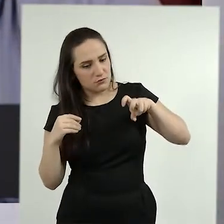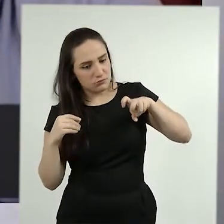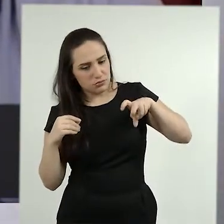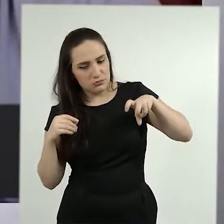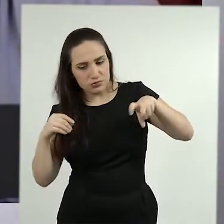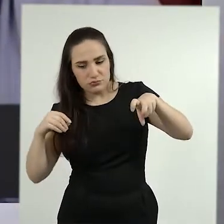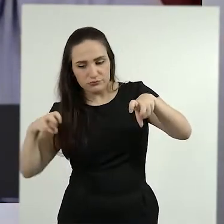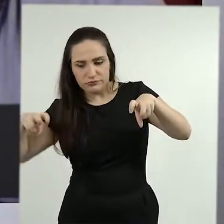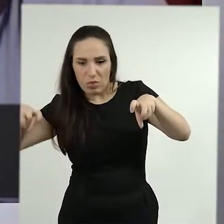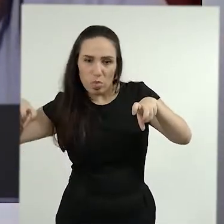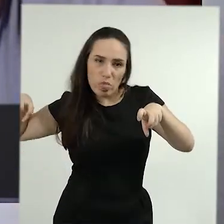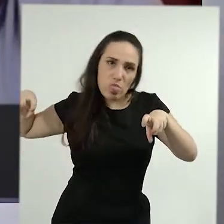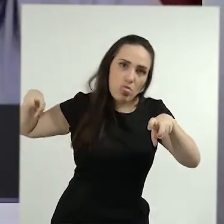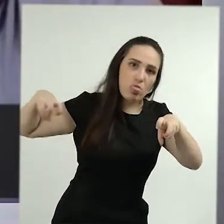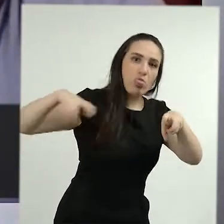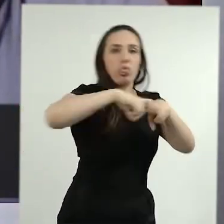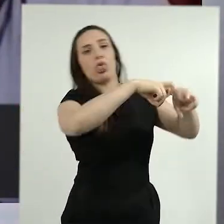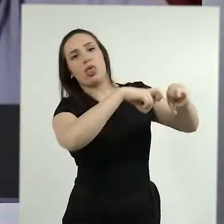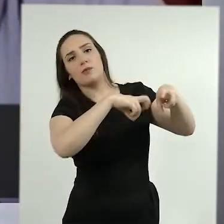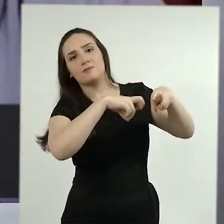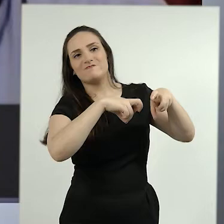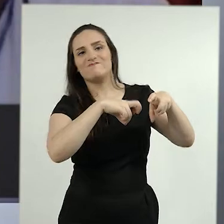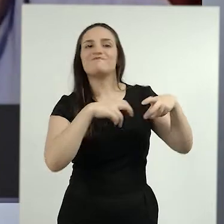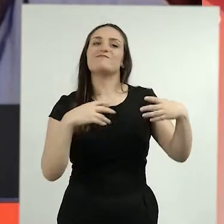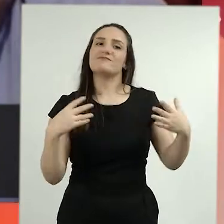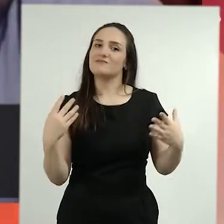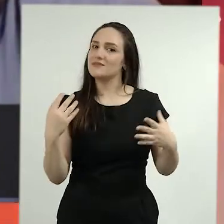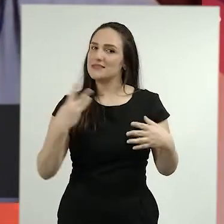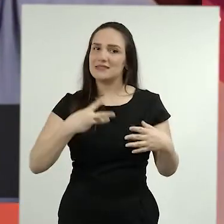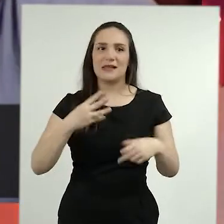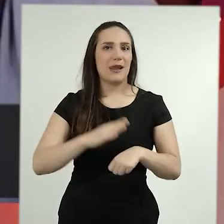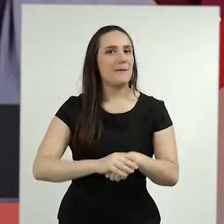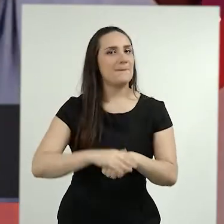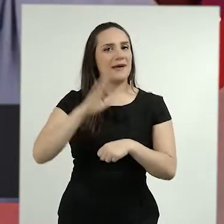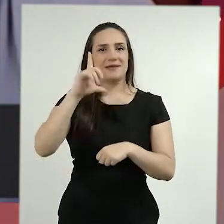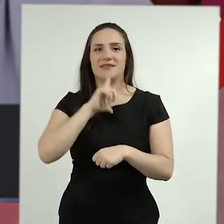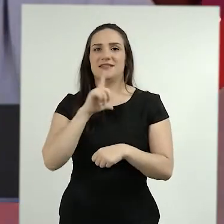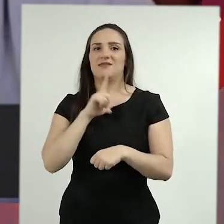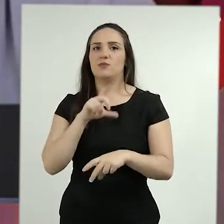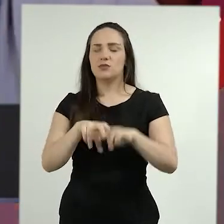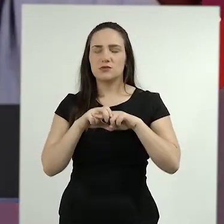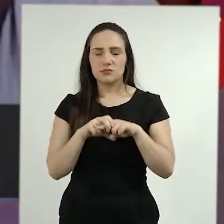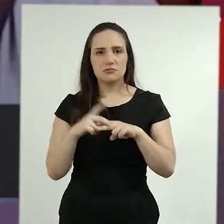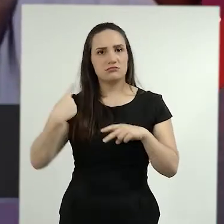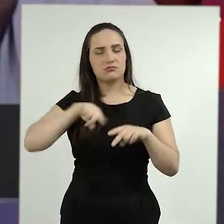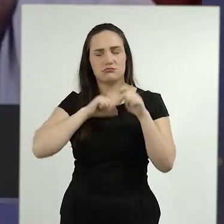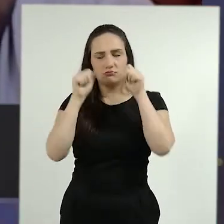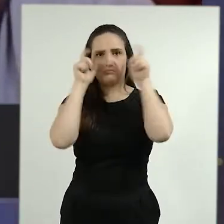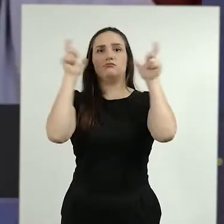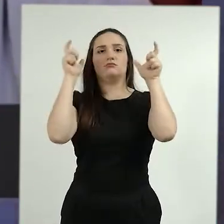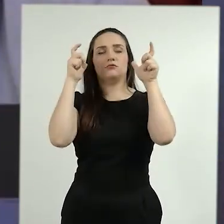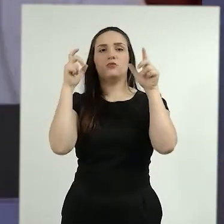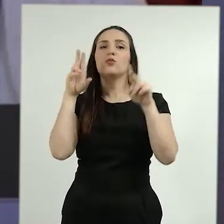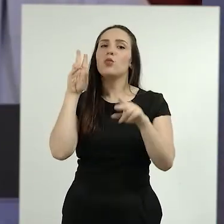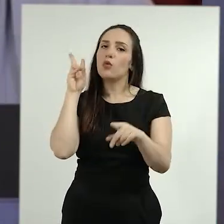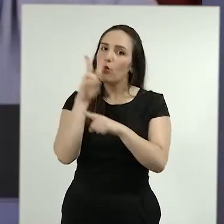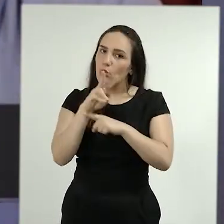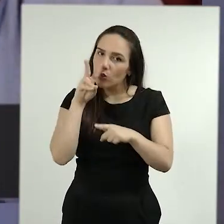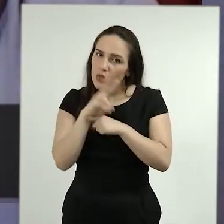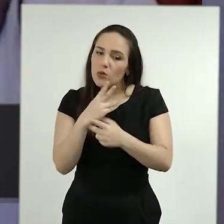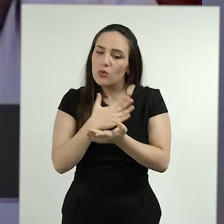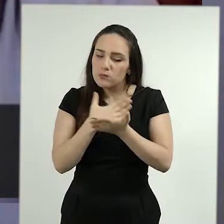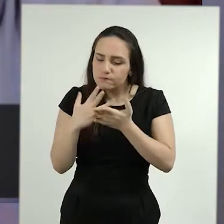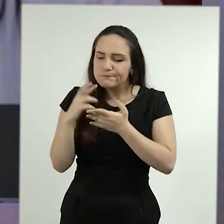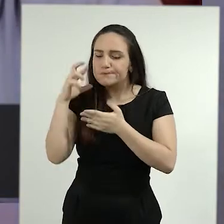atropelados, né? É a terceira maior espécie atropelada no estado. Então, isso chamou muita atenção da gente, e nós começamos